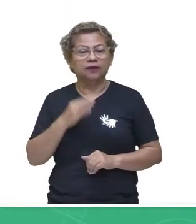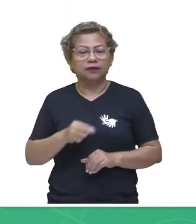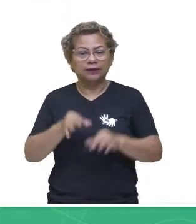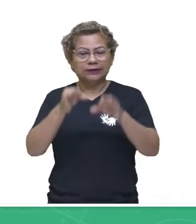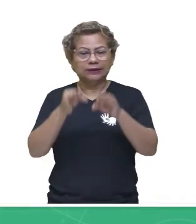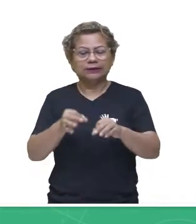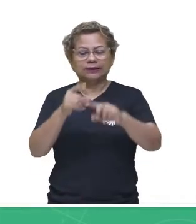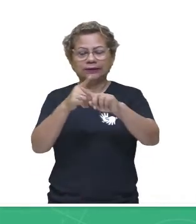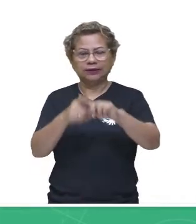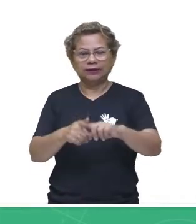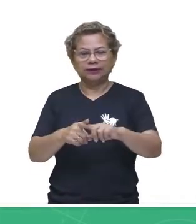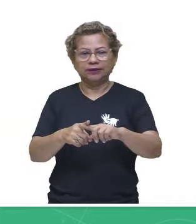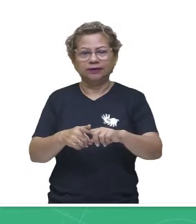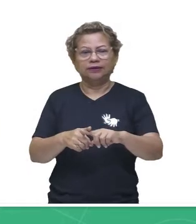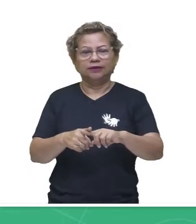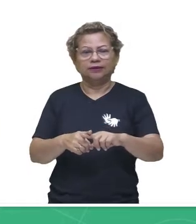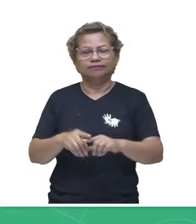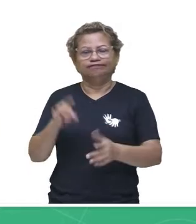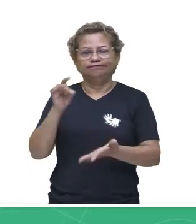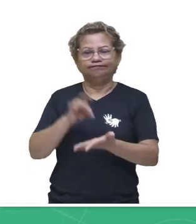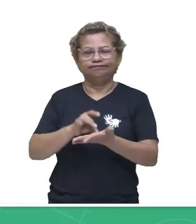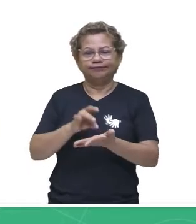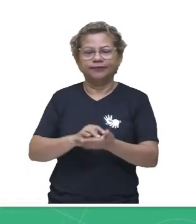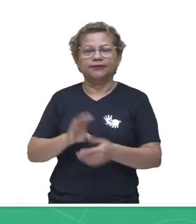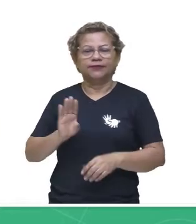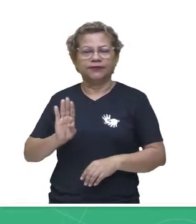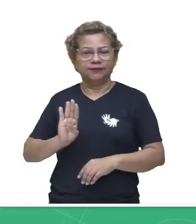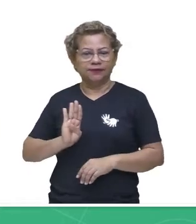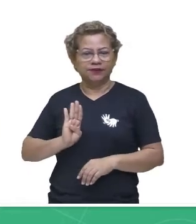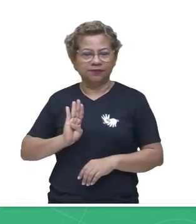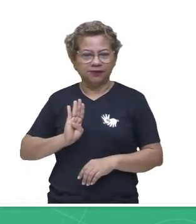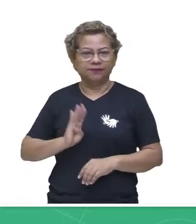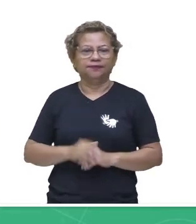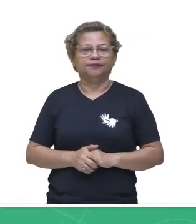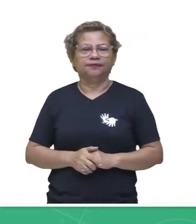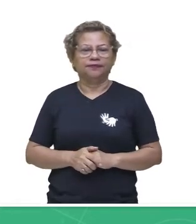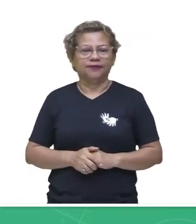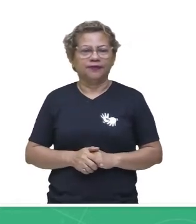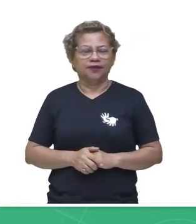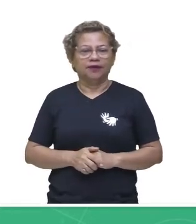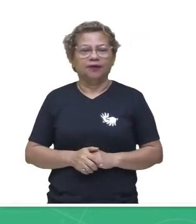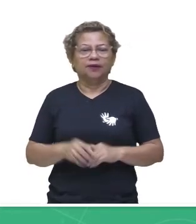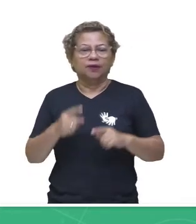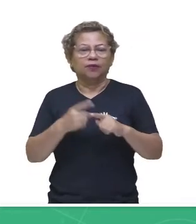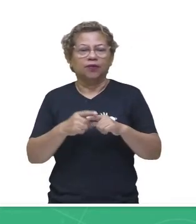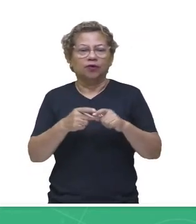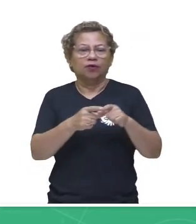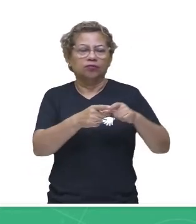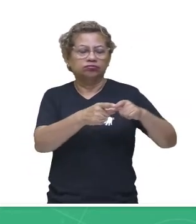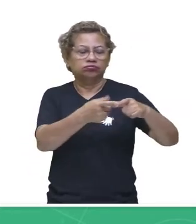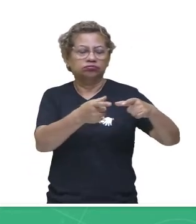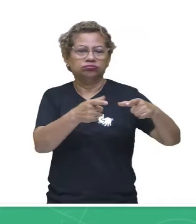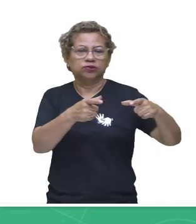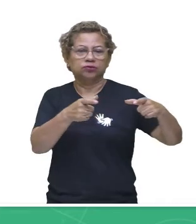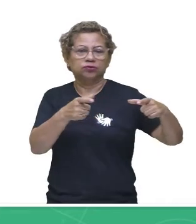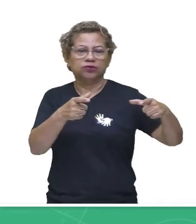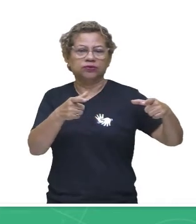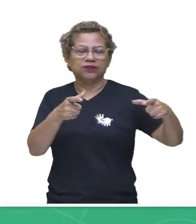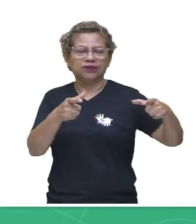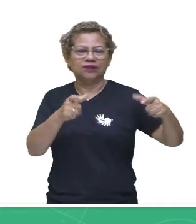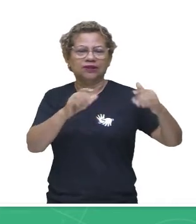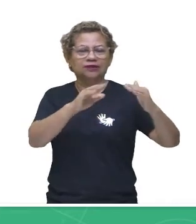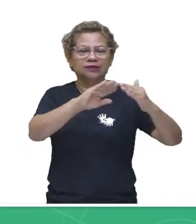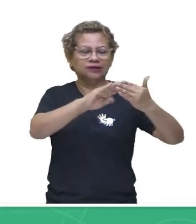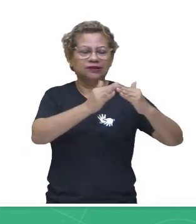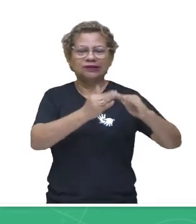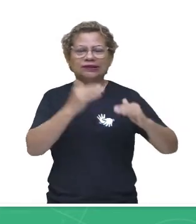letra B, porque a nossa questão, ela pede para a gente identificar os problemas sociais urbanos